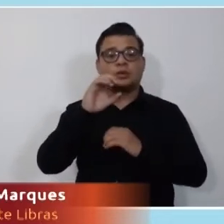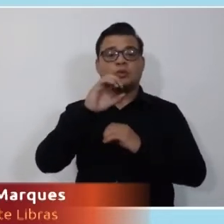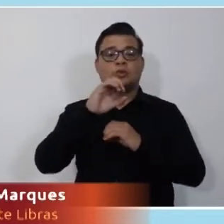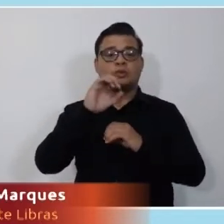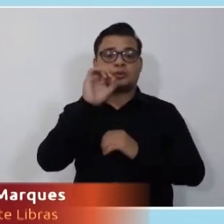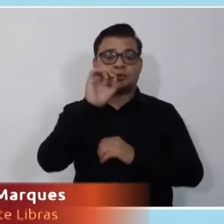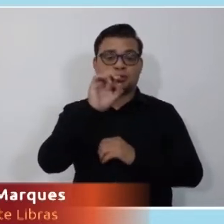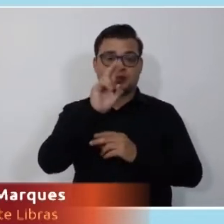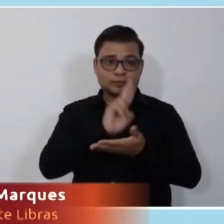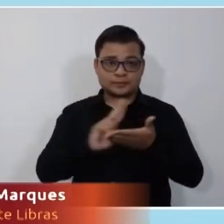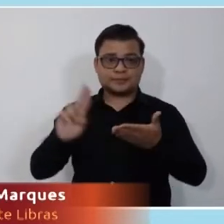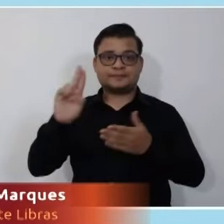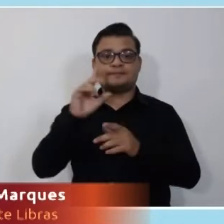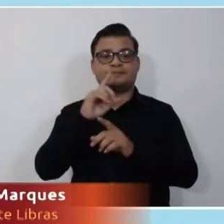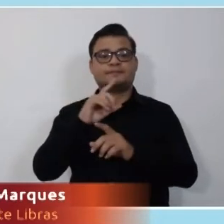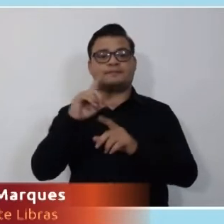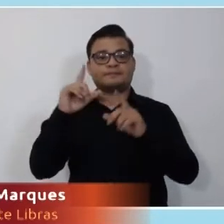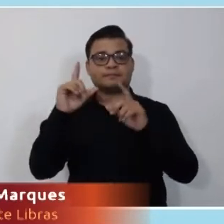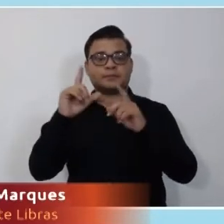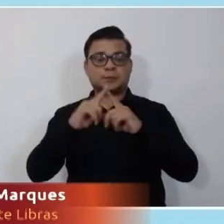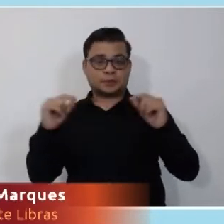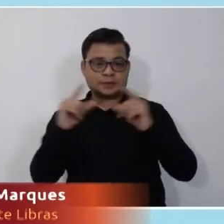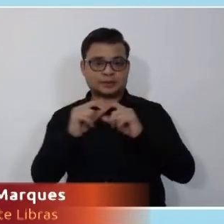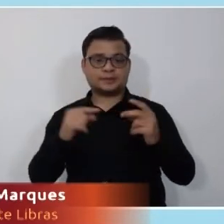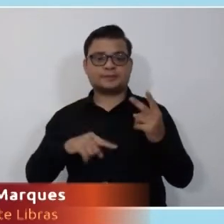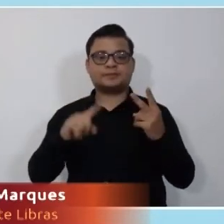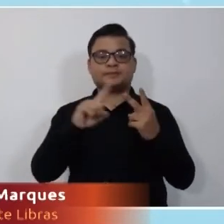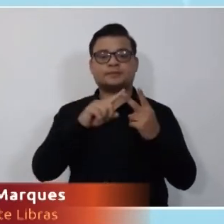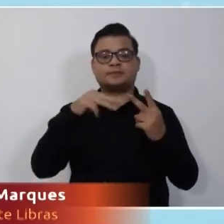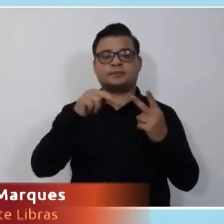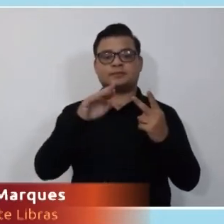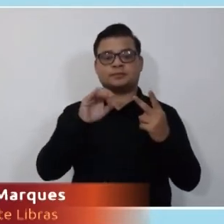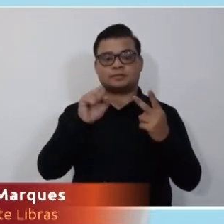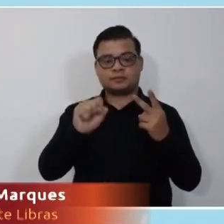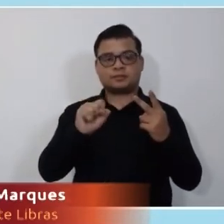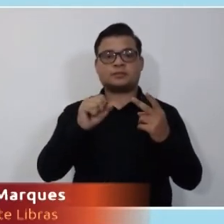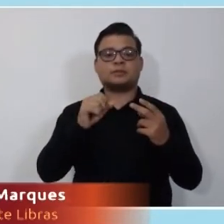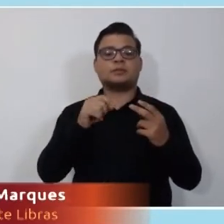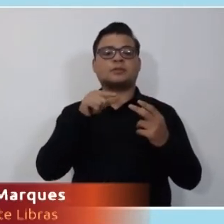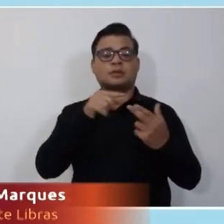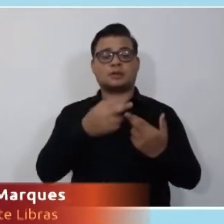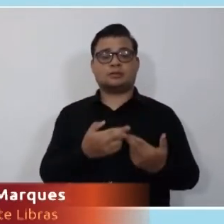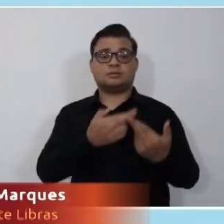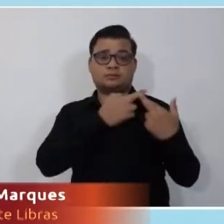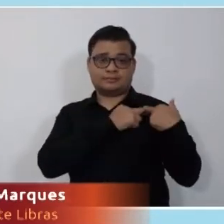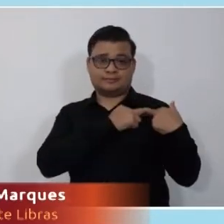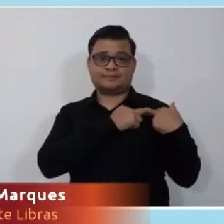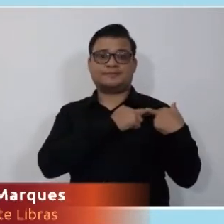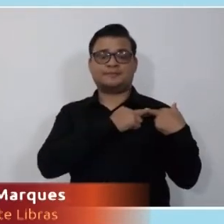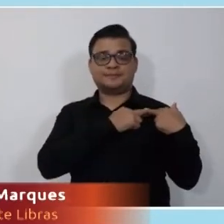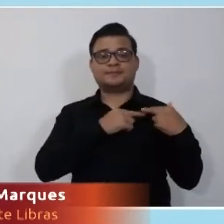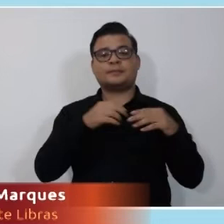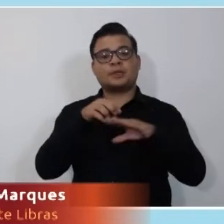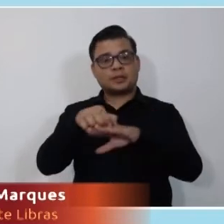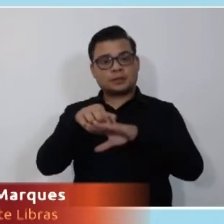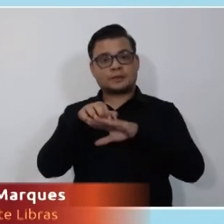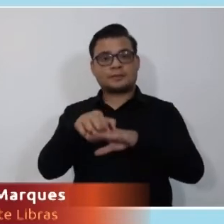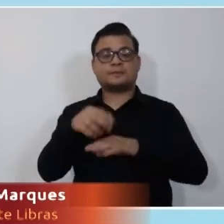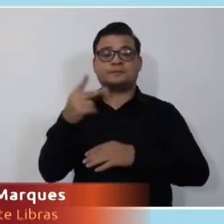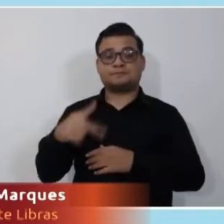UFG, e o Marcos Vilas Boas, que é superintendente de mobilidade urbana de Goiânia. E é com o Marcos que eu quero falar